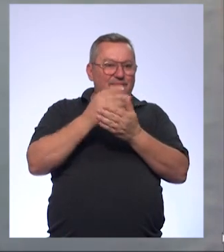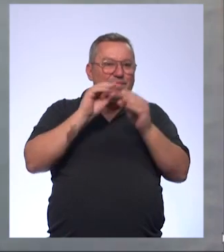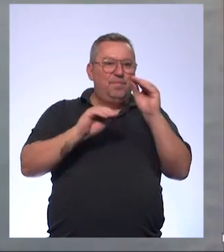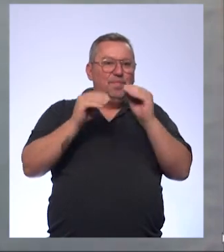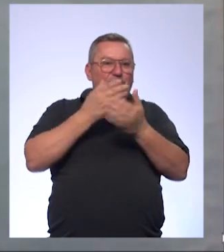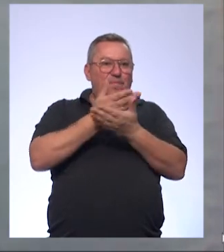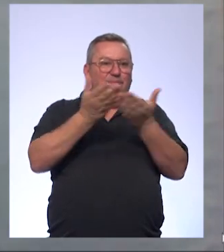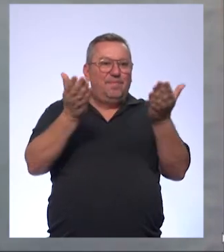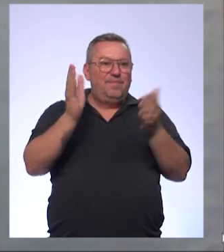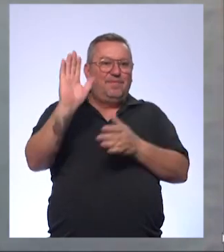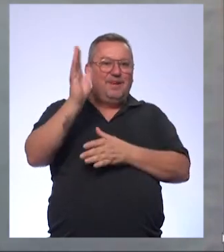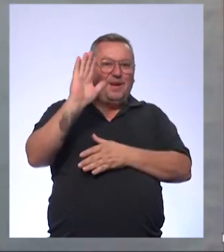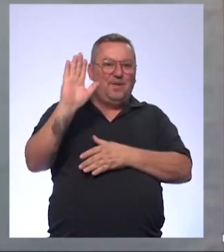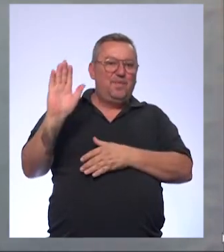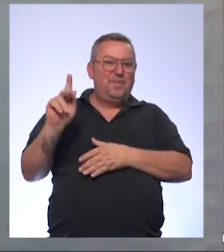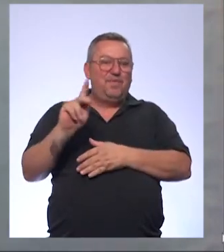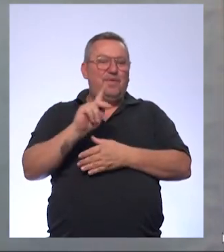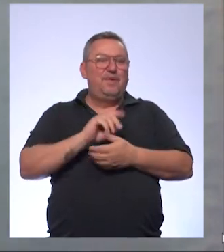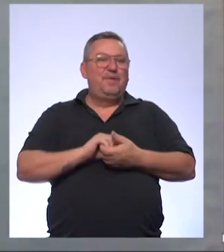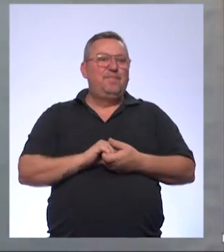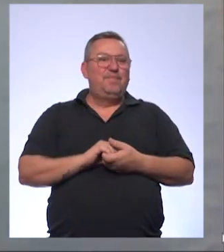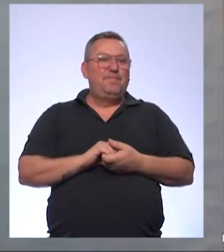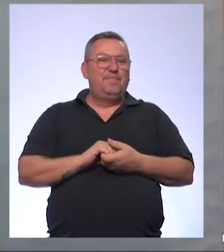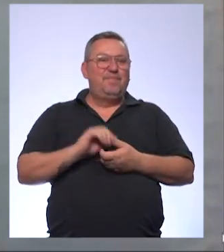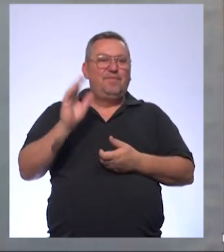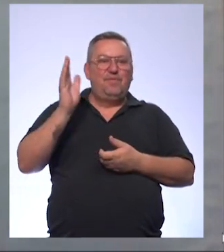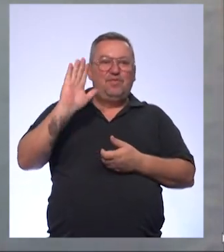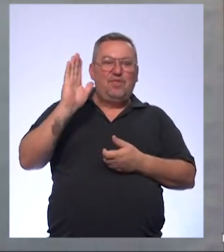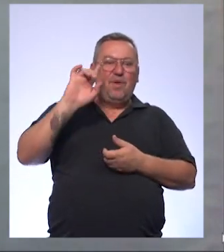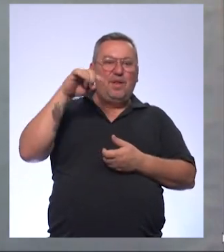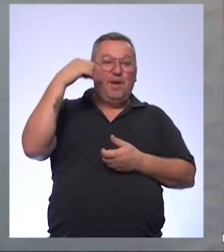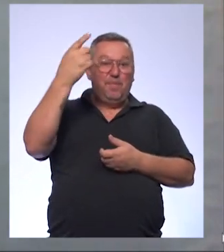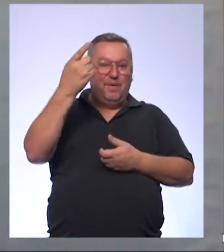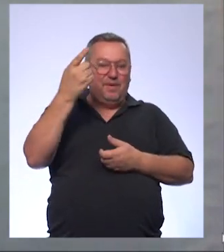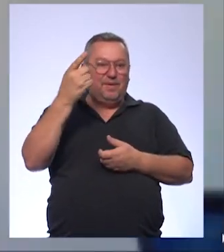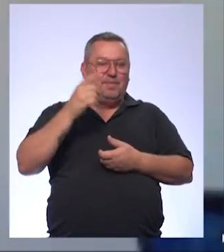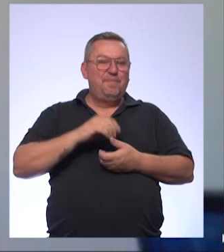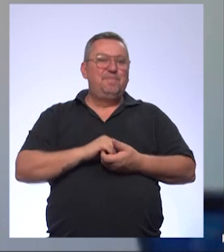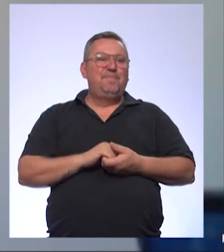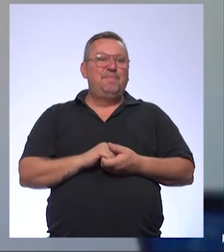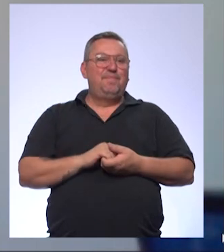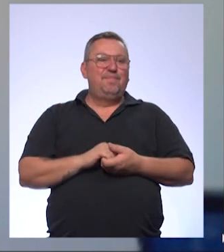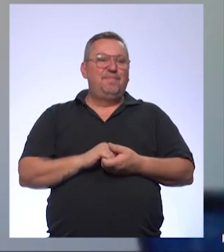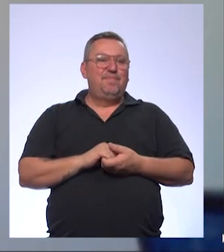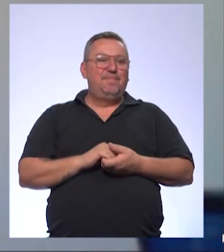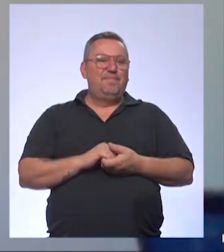beijão para todos. Tchau, tchau, professora Luíse. Tchau, tchau. Até a próxima, sexto ano.